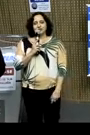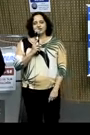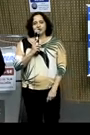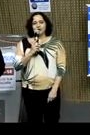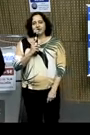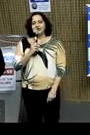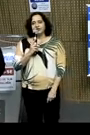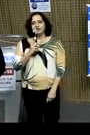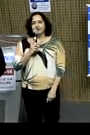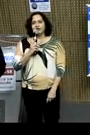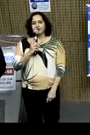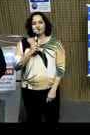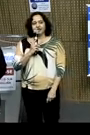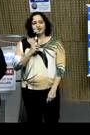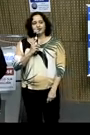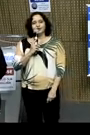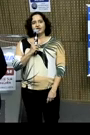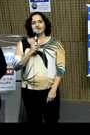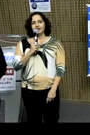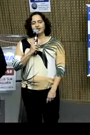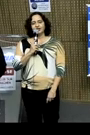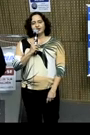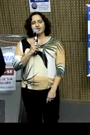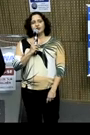um diferencial bem grande dentro da nossa unidade, com o